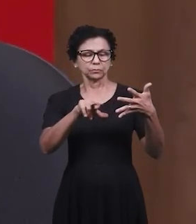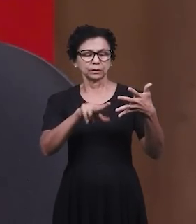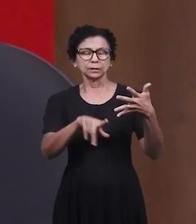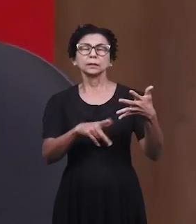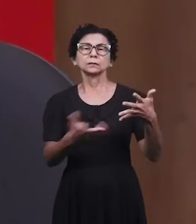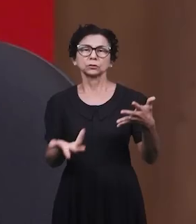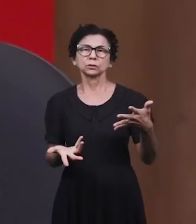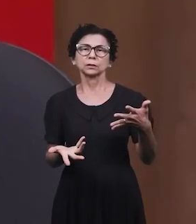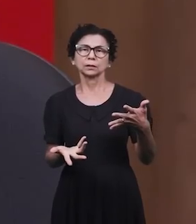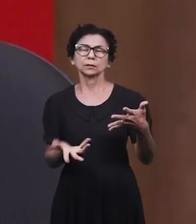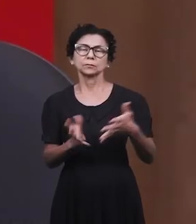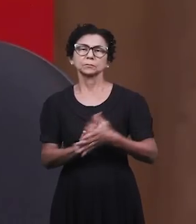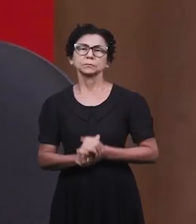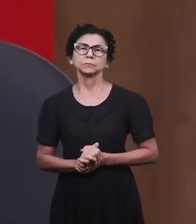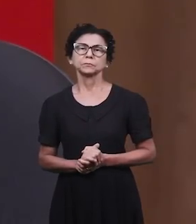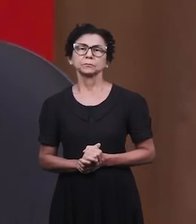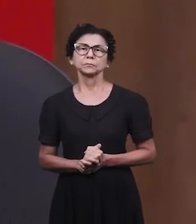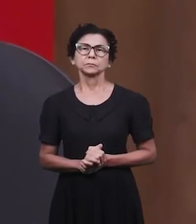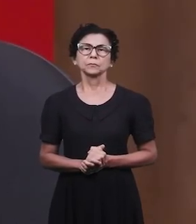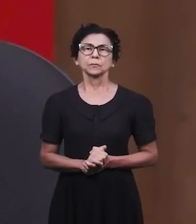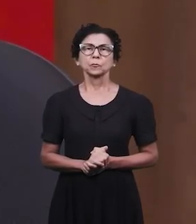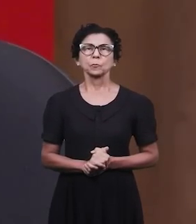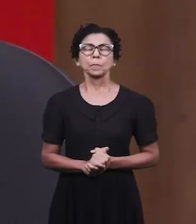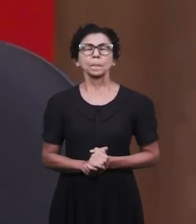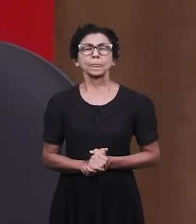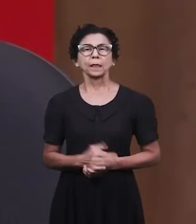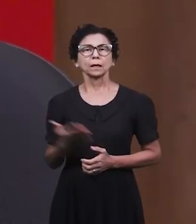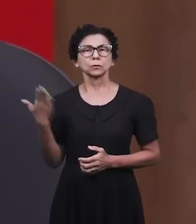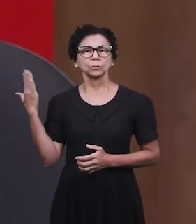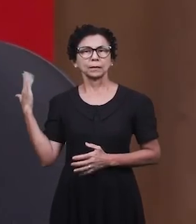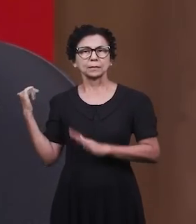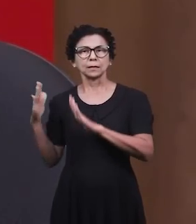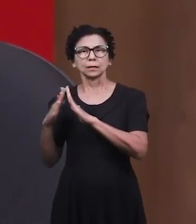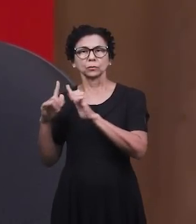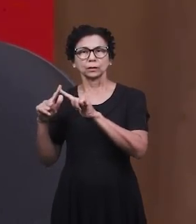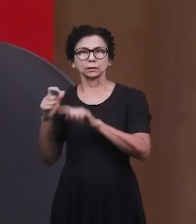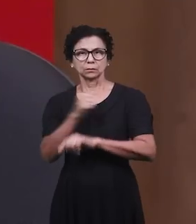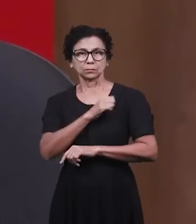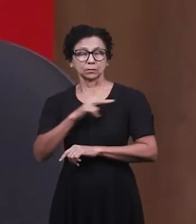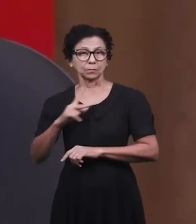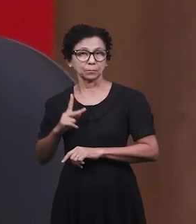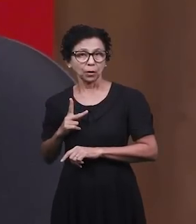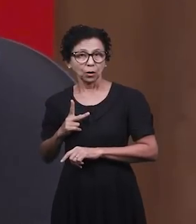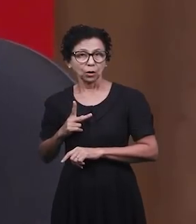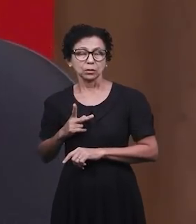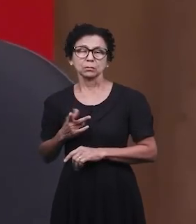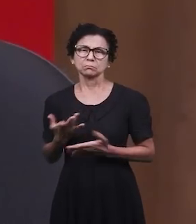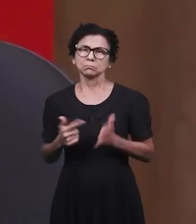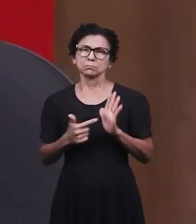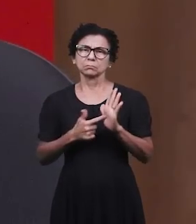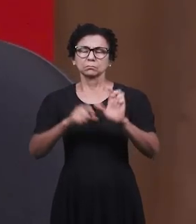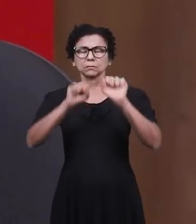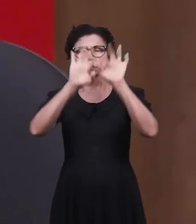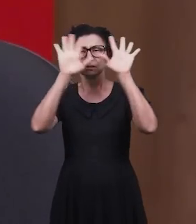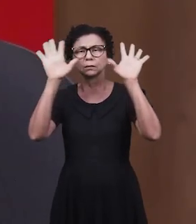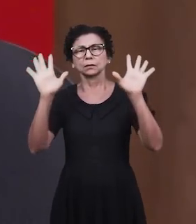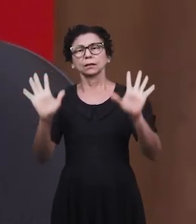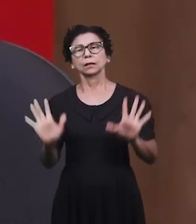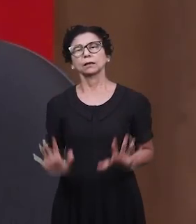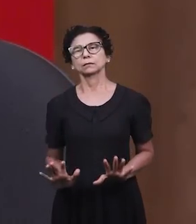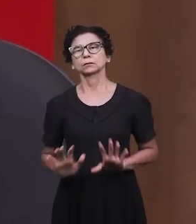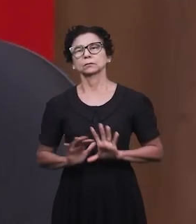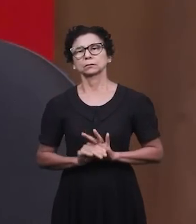ensina. Então, na igreja primitiva, isso é muito claro. Não há nenhuma evidência,